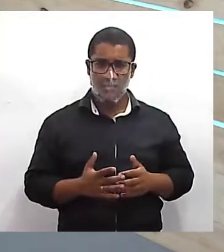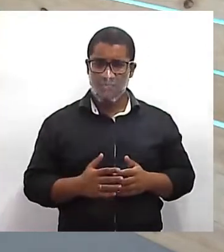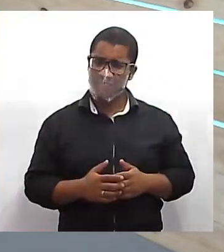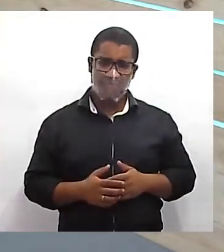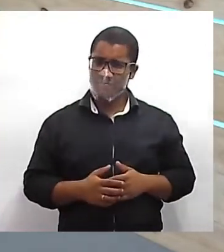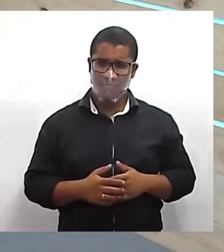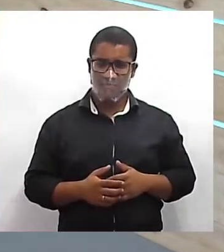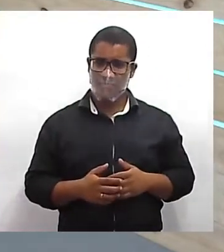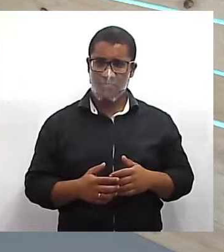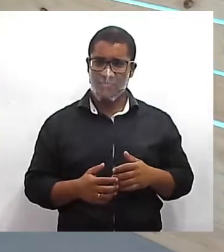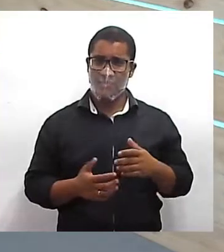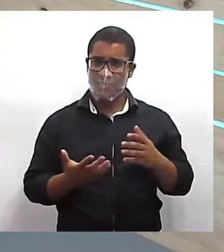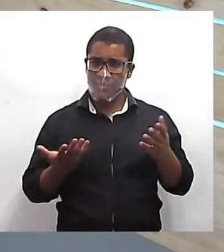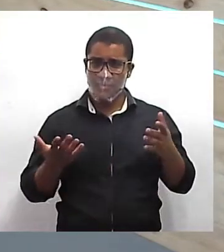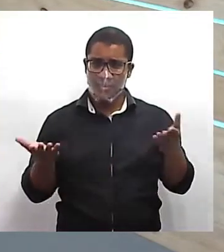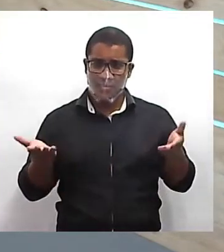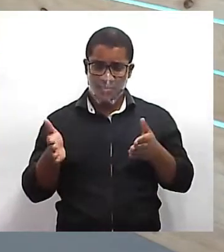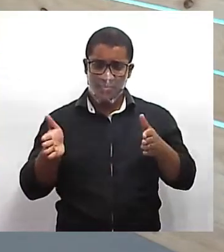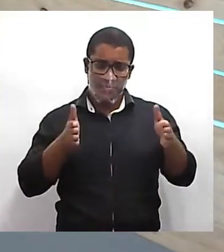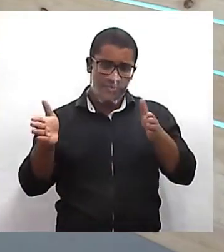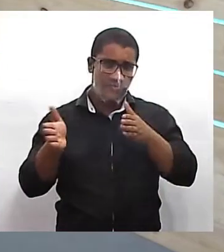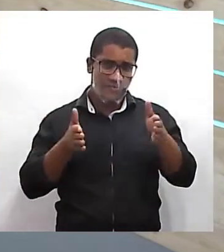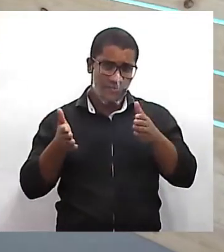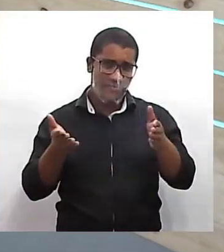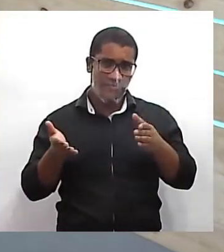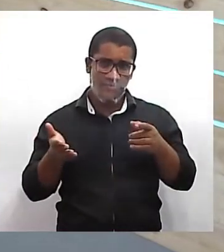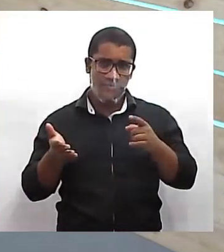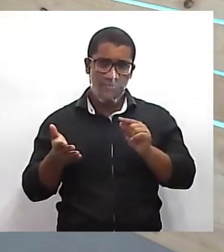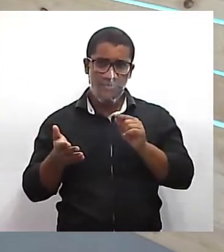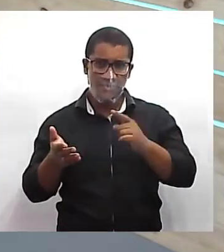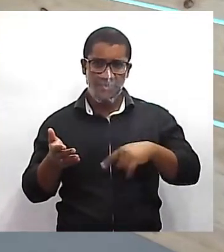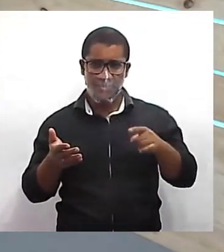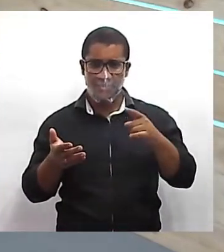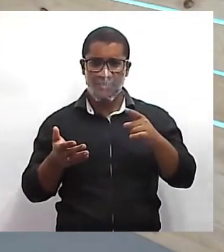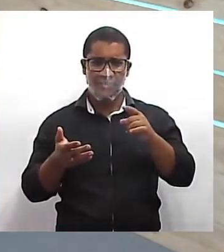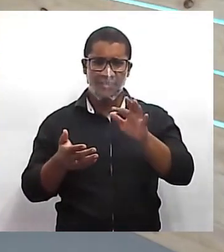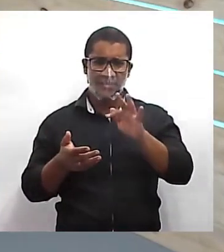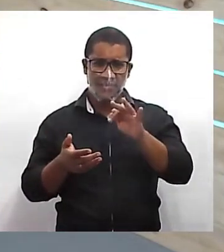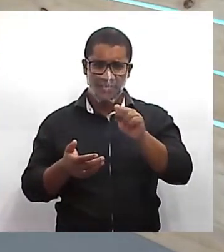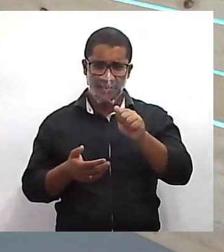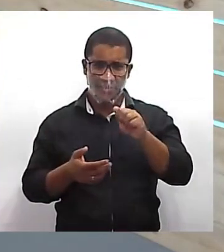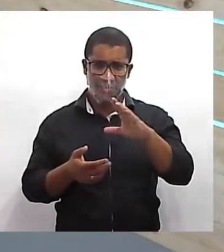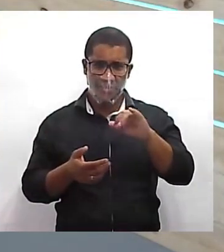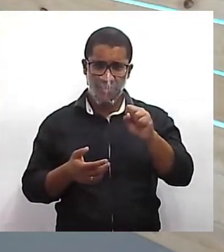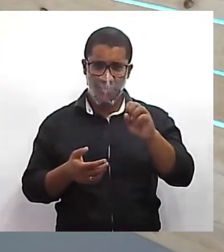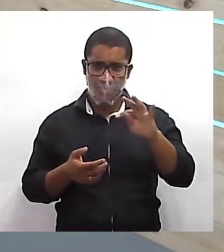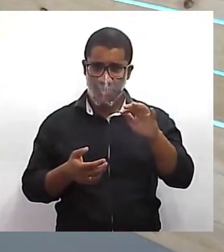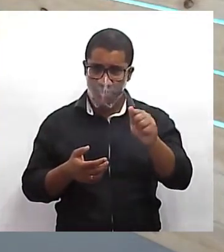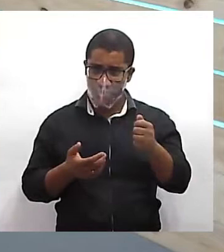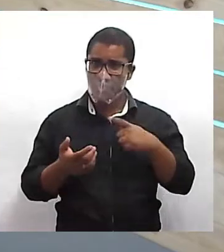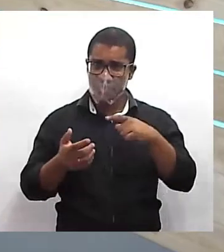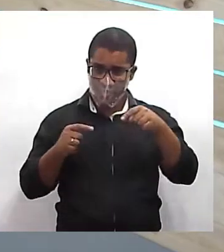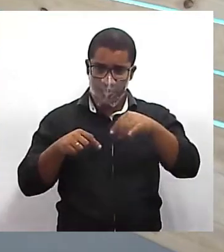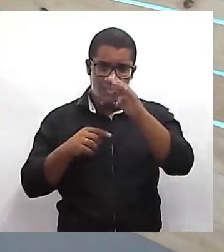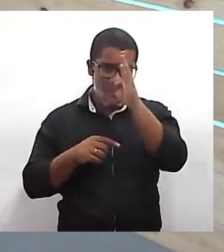Nesses tempos de recrudescimento do ideário fascista no Brasil e em diversas partes